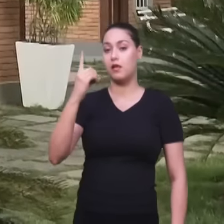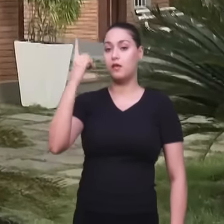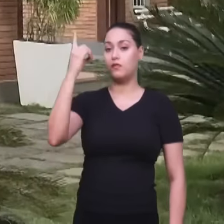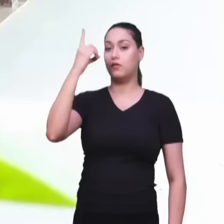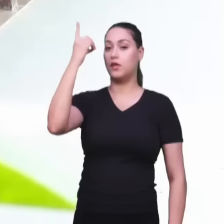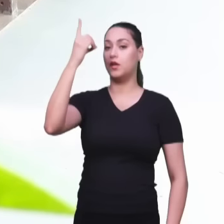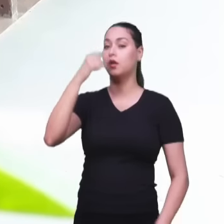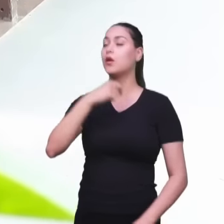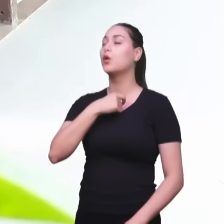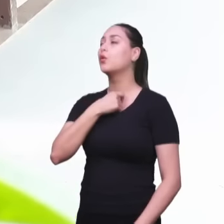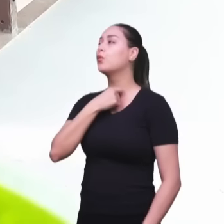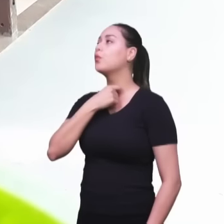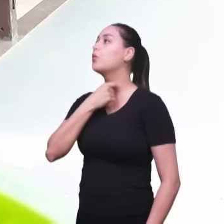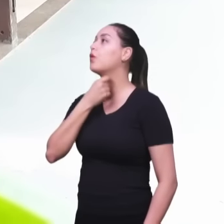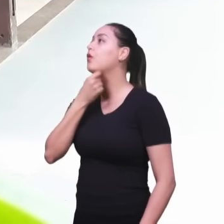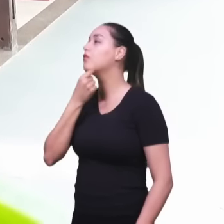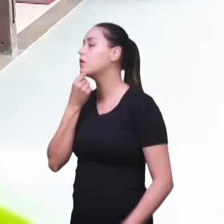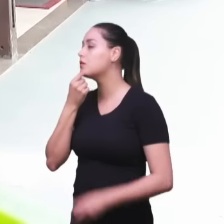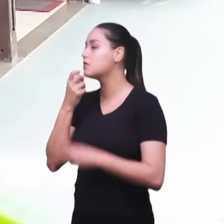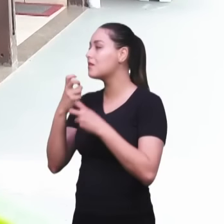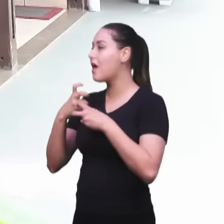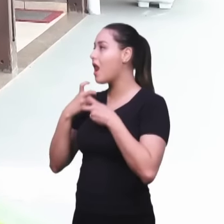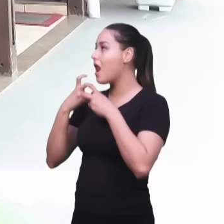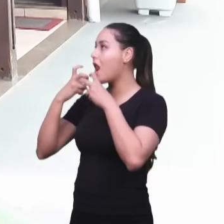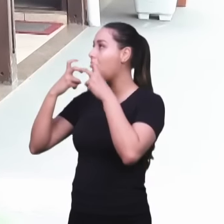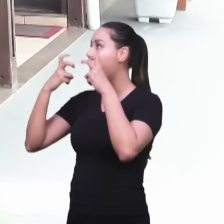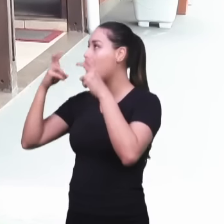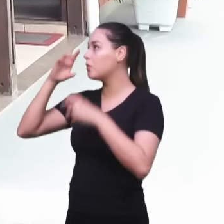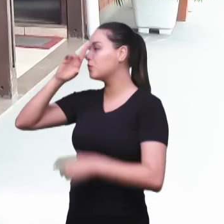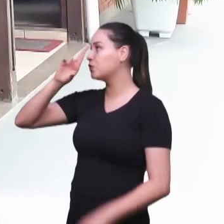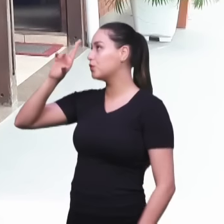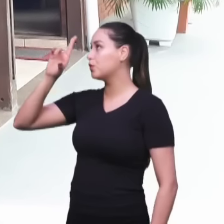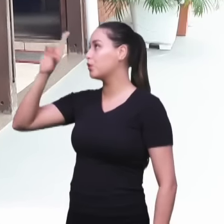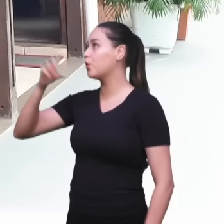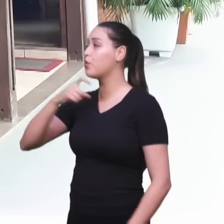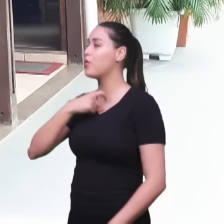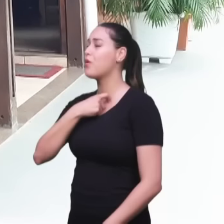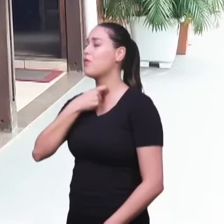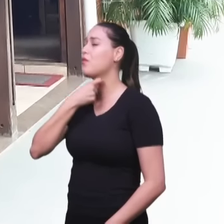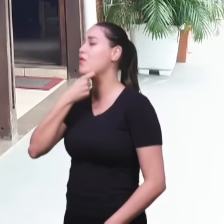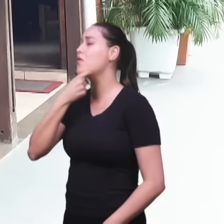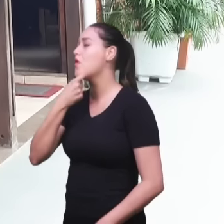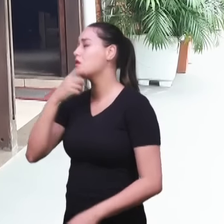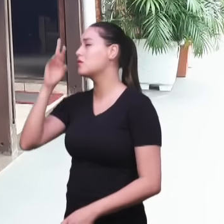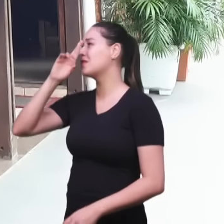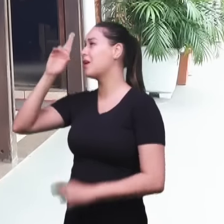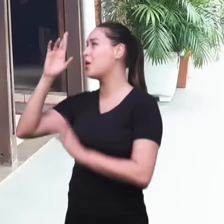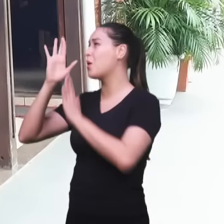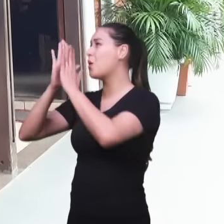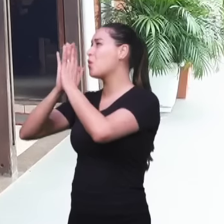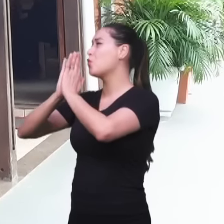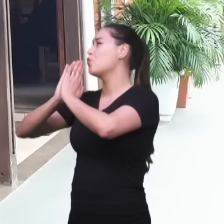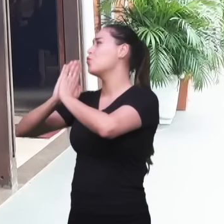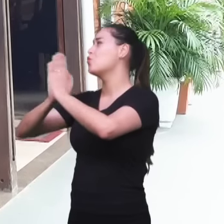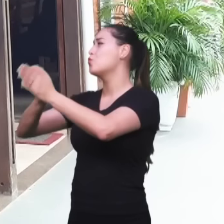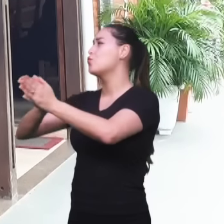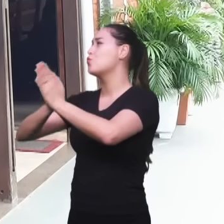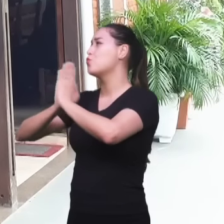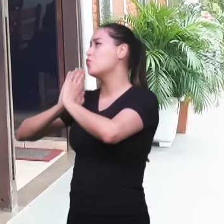Com a minha voz O Senhor O Sumprido